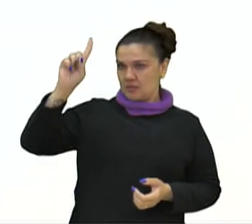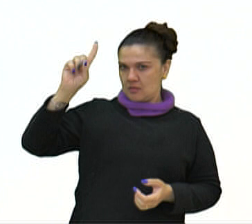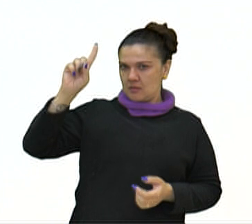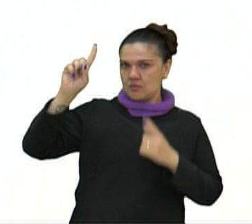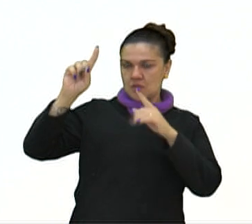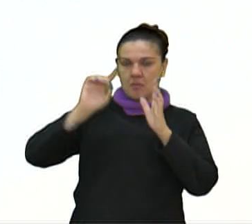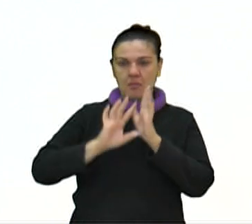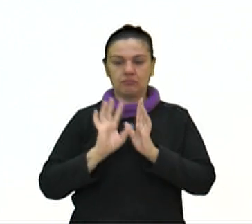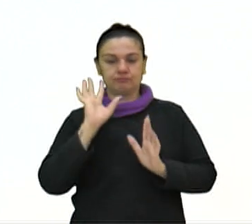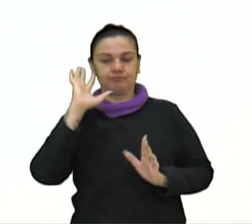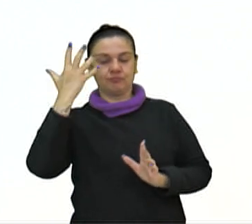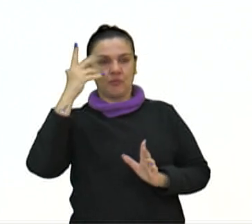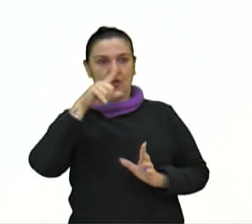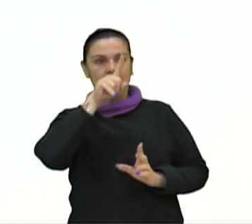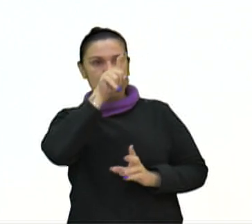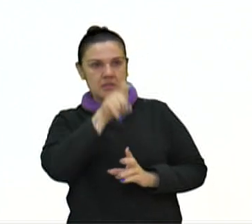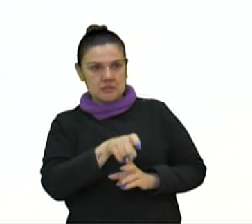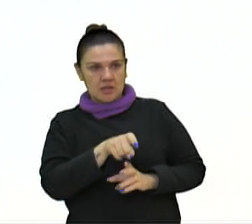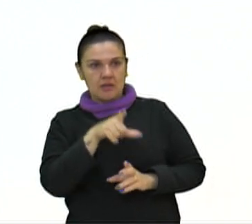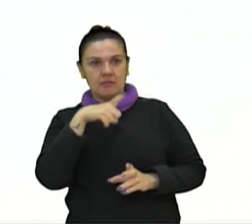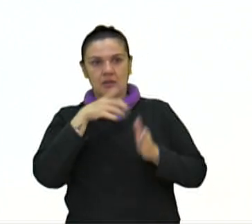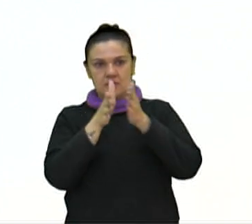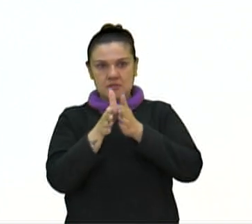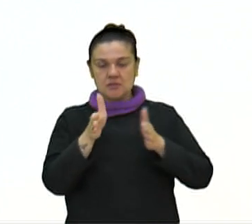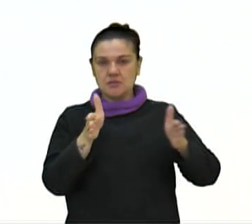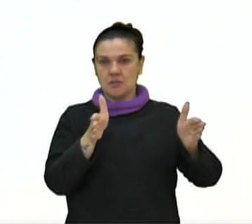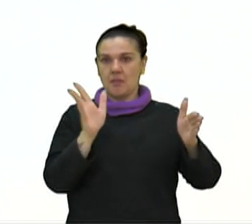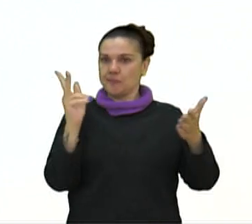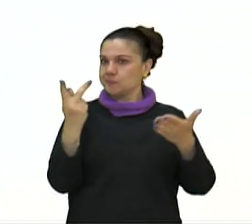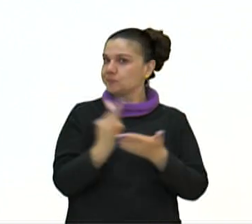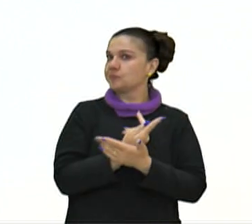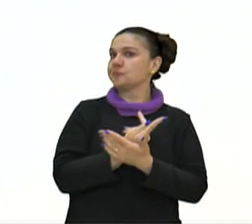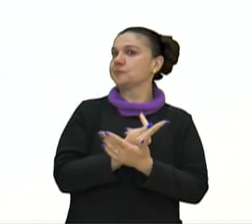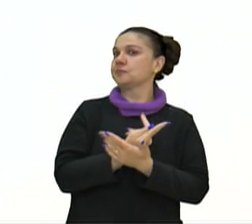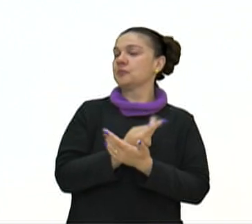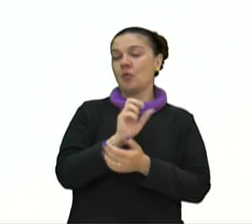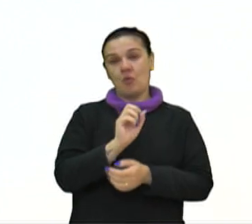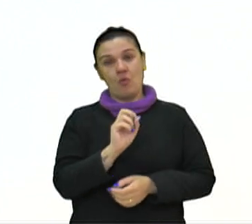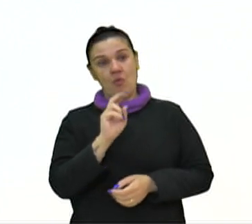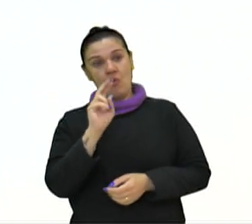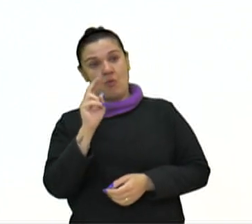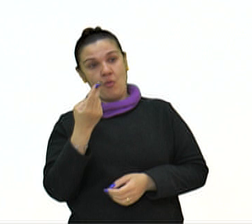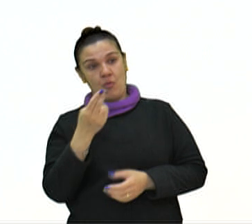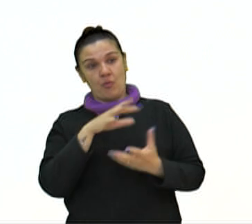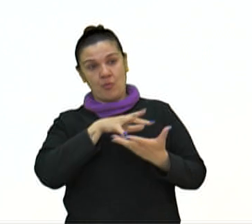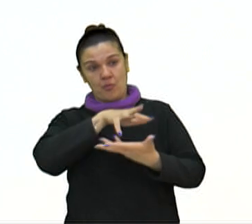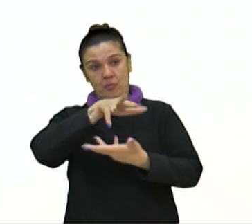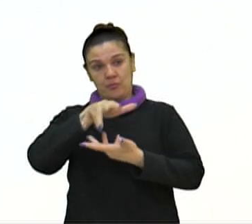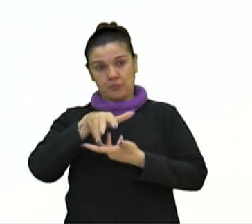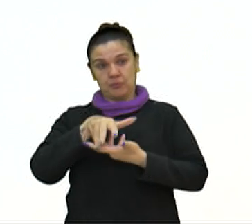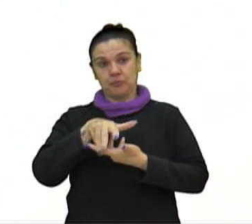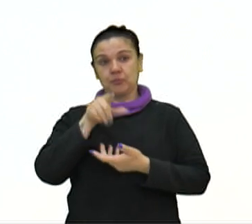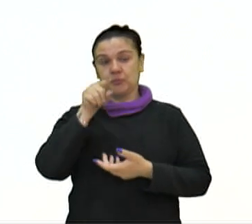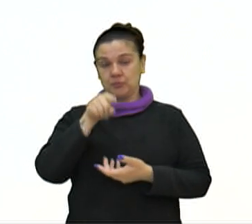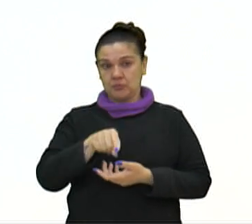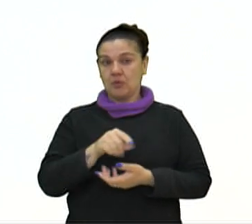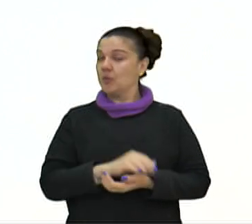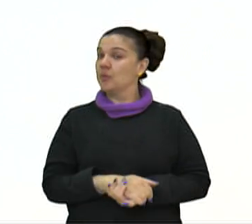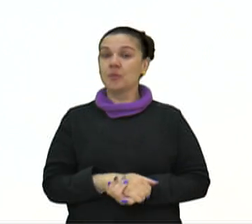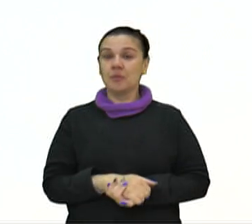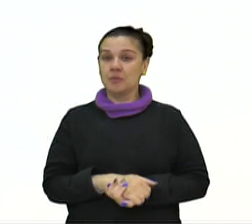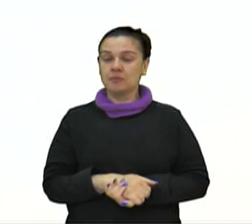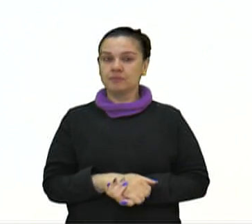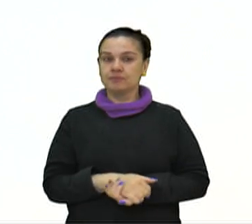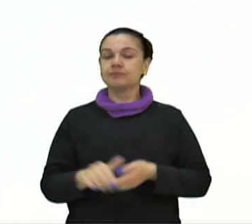enquanto causa, é um ser que existe separadamente de sua consequência, o mundo. Esta afirmação